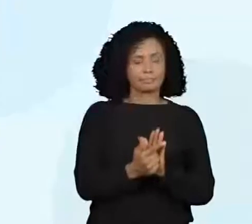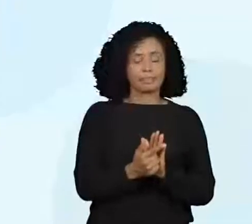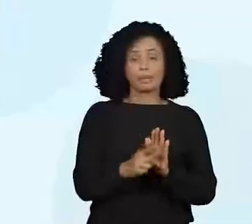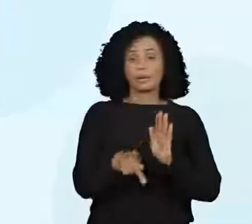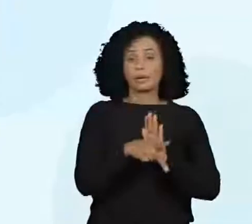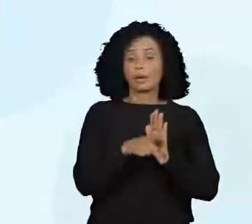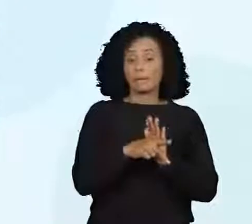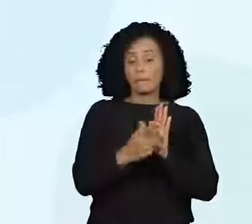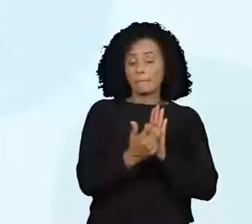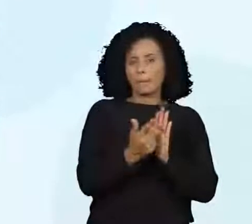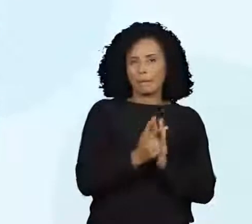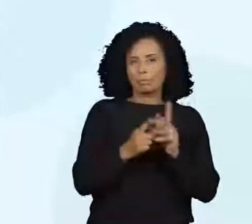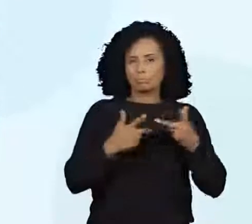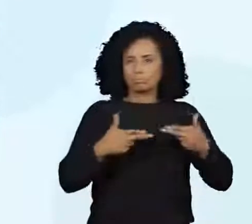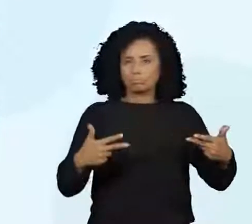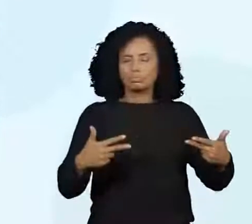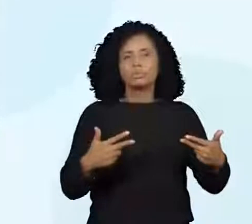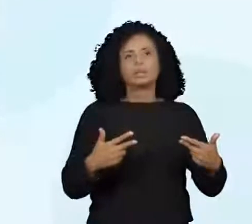Também pode ser